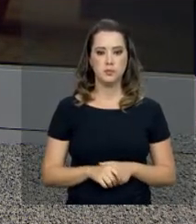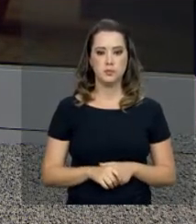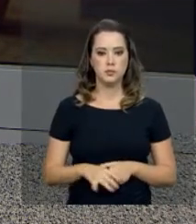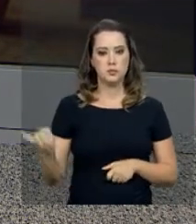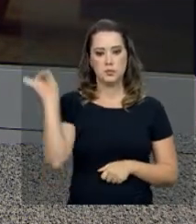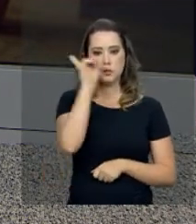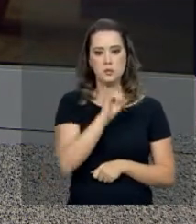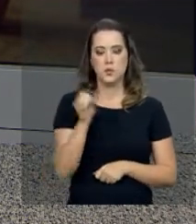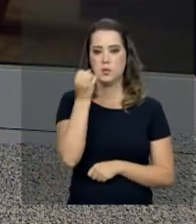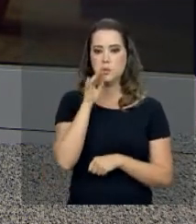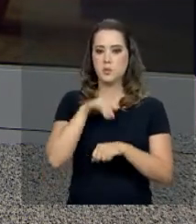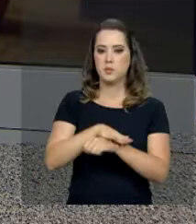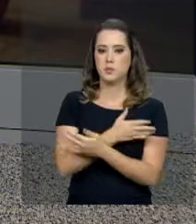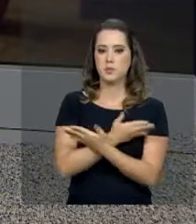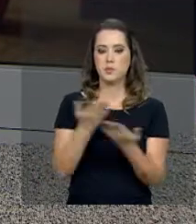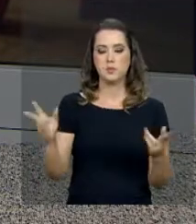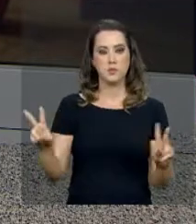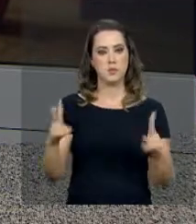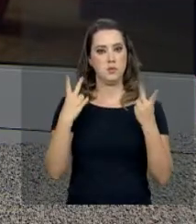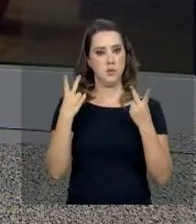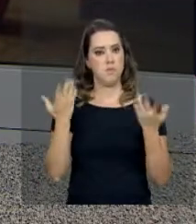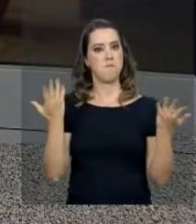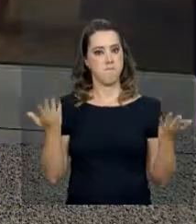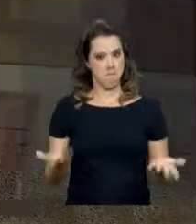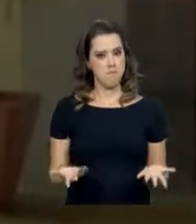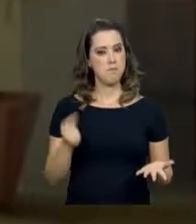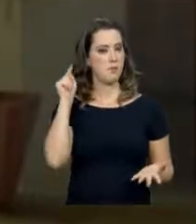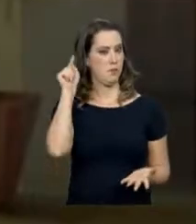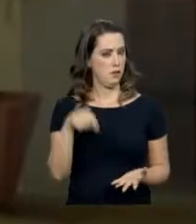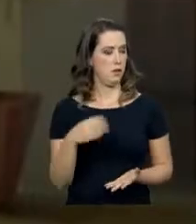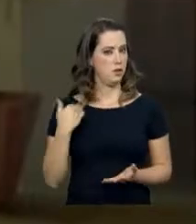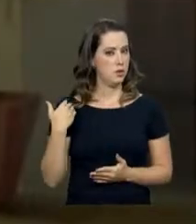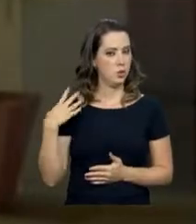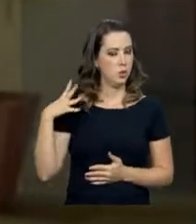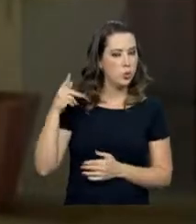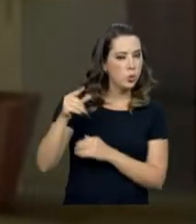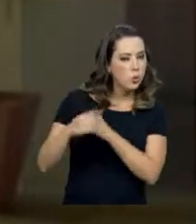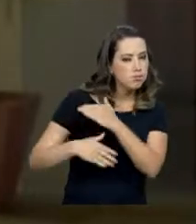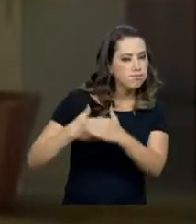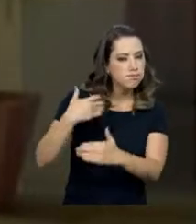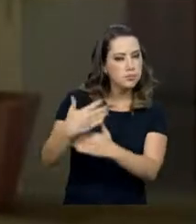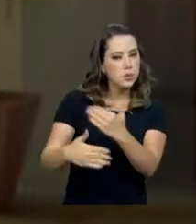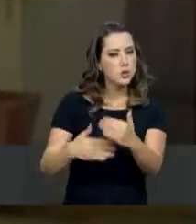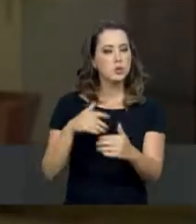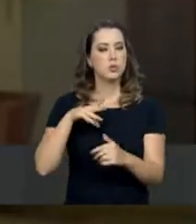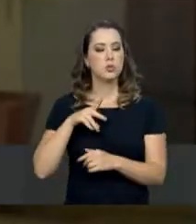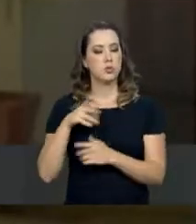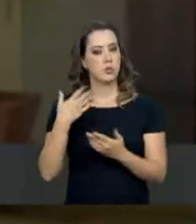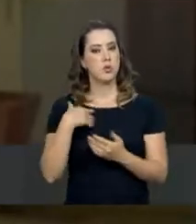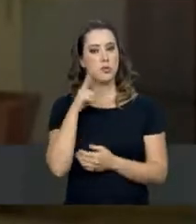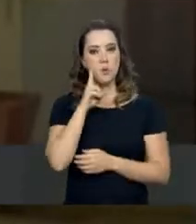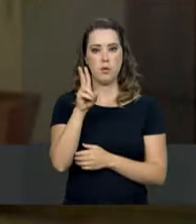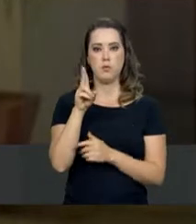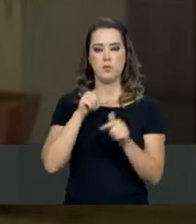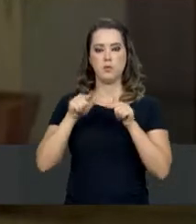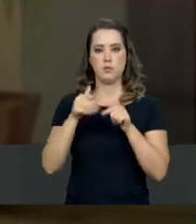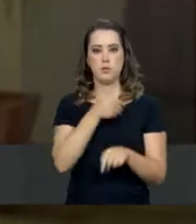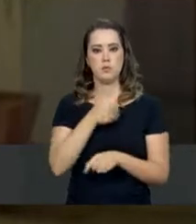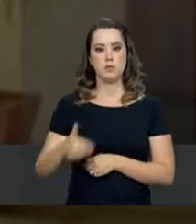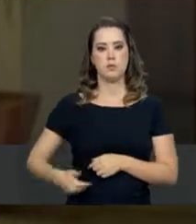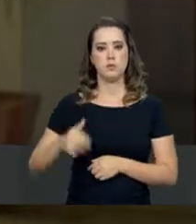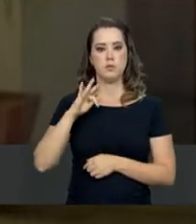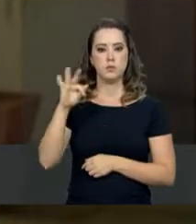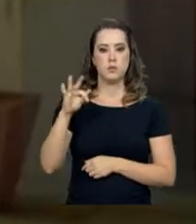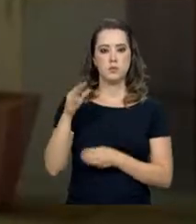Boa noite, Roberto. Boa noite a todos que nos acompanham. Olha, durante todo o dia eu acompanhei o trabalho do governo federal nesta preparação